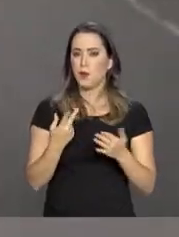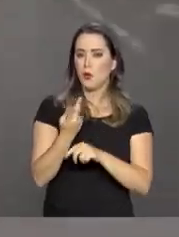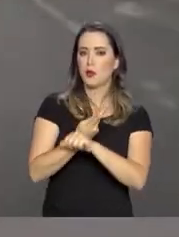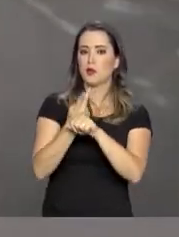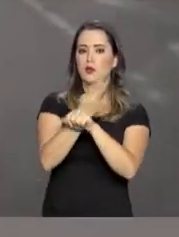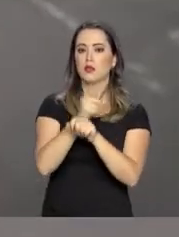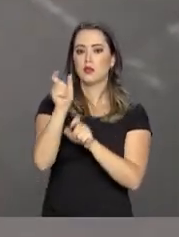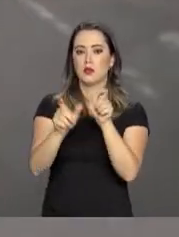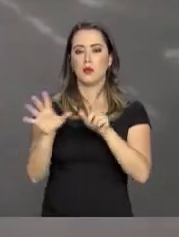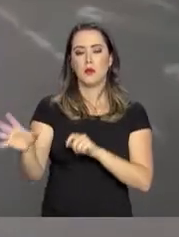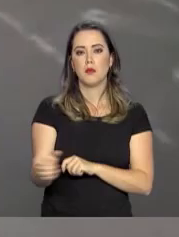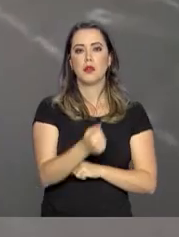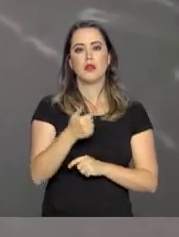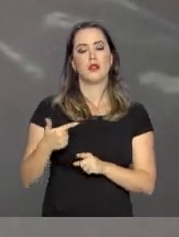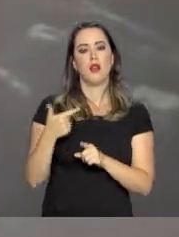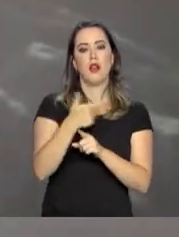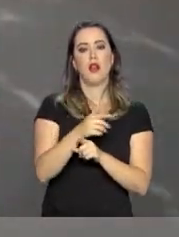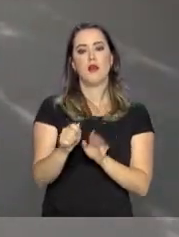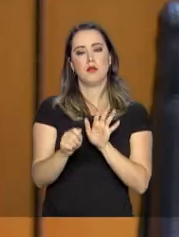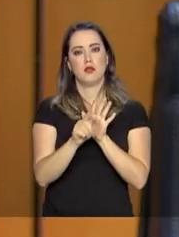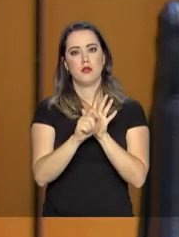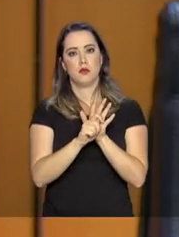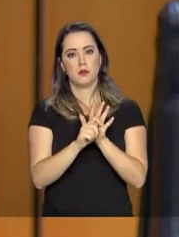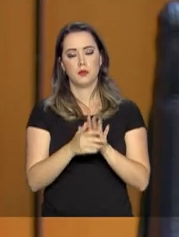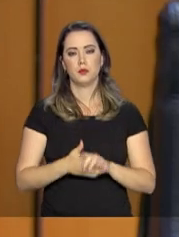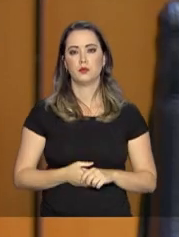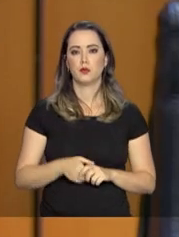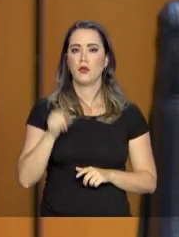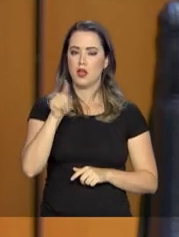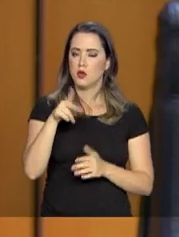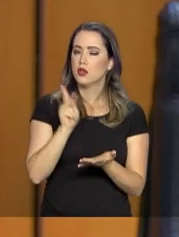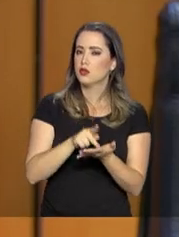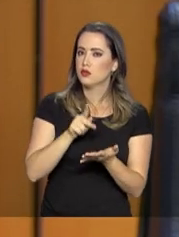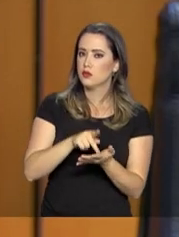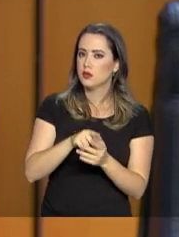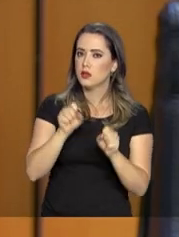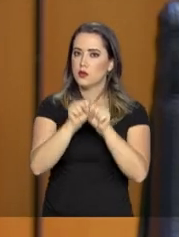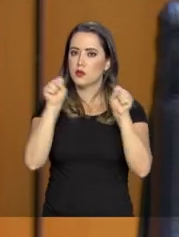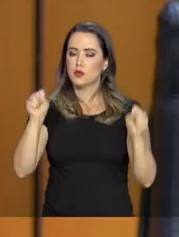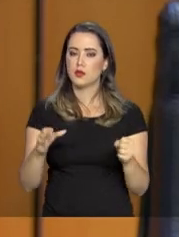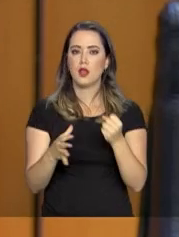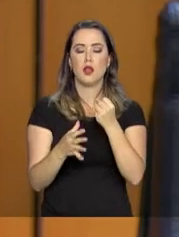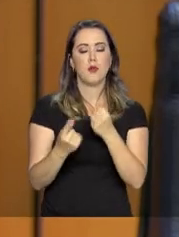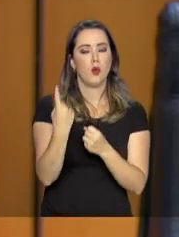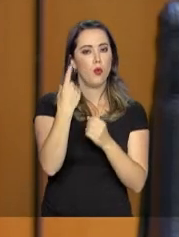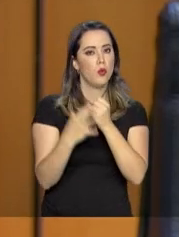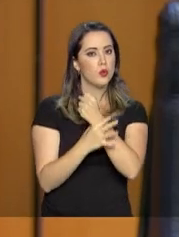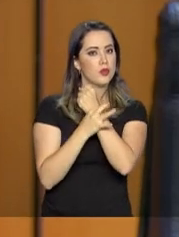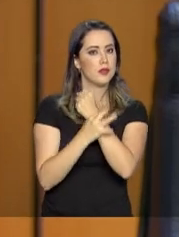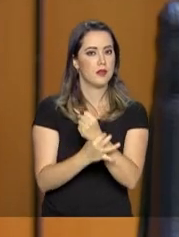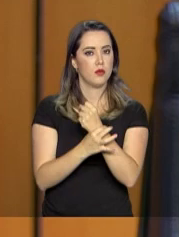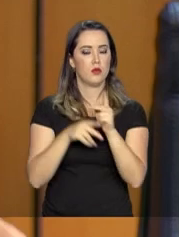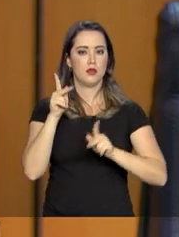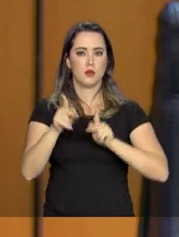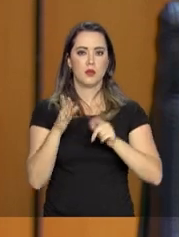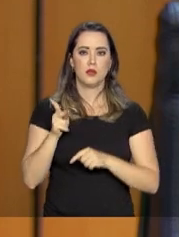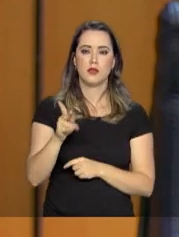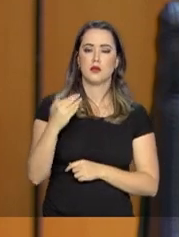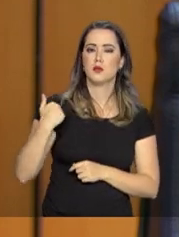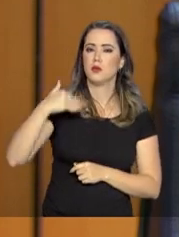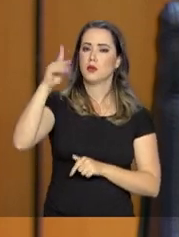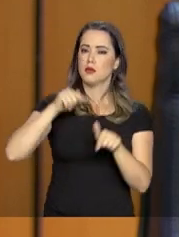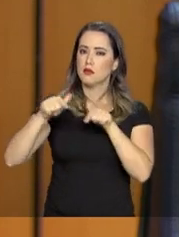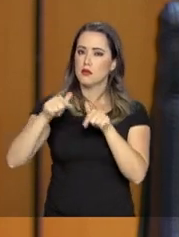os policiais também apreenderam armas e drogas. Isto é, na prática, o Sistema Único de Segurança Pública. E nós vamos ter cada vez